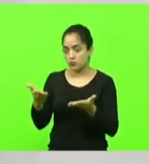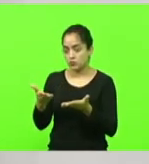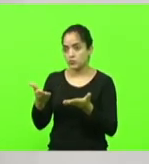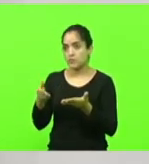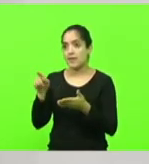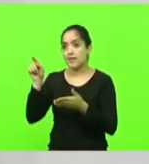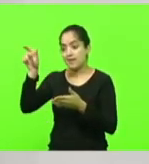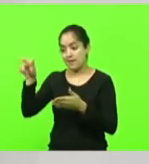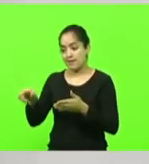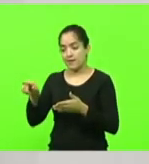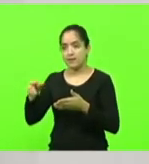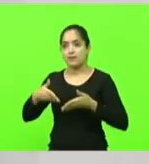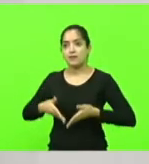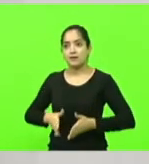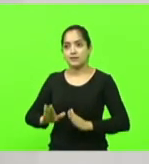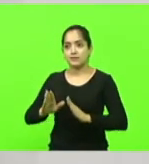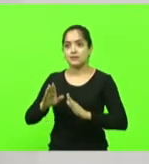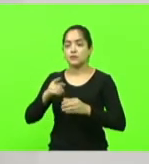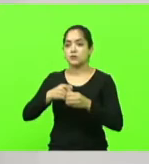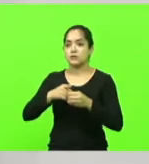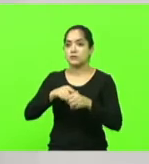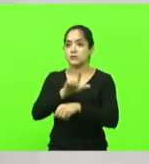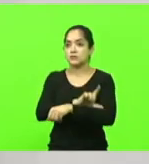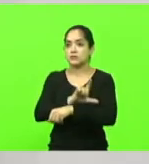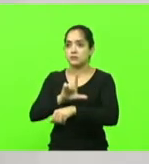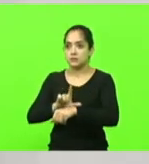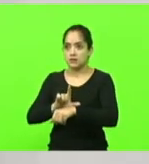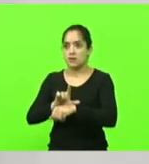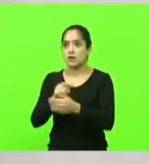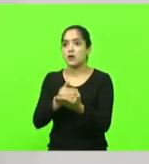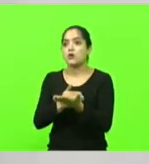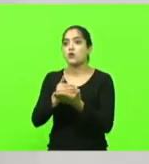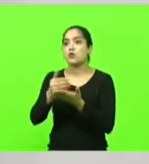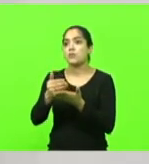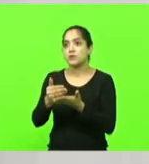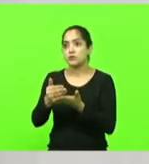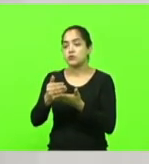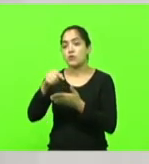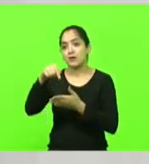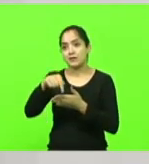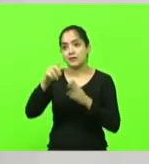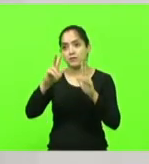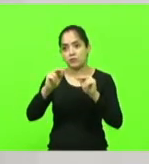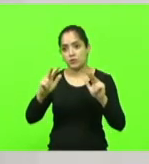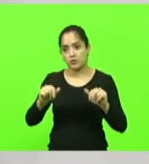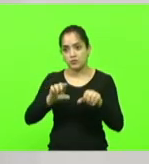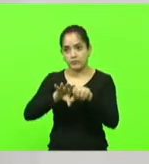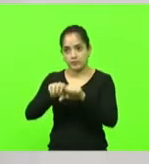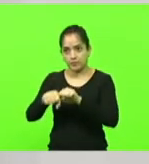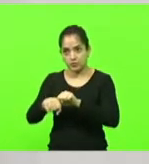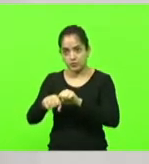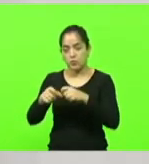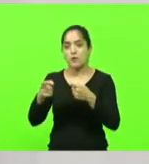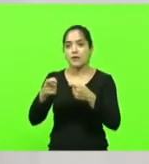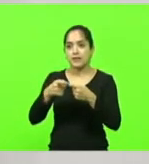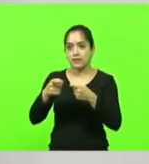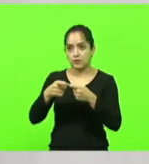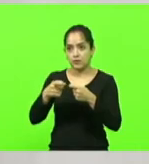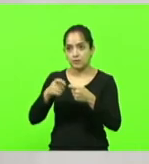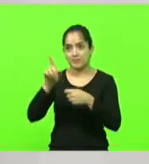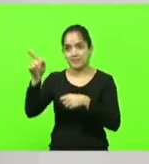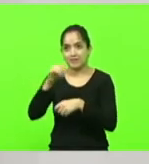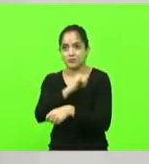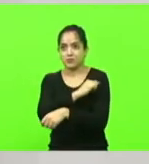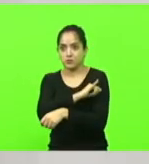Laguna, em 1933, começou sua formação em Florianópolis, se tornou médico no Rio de Janeiro